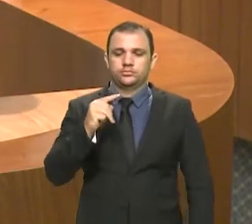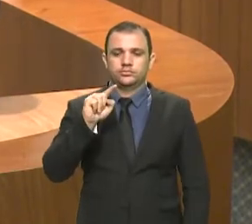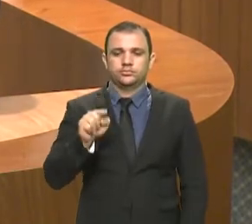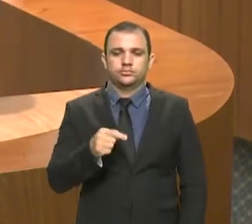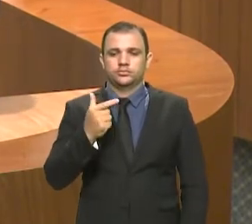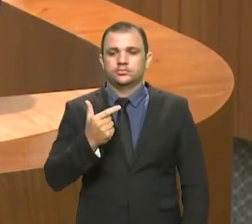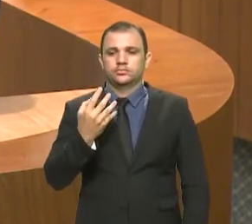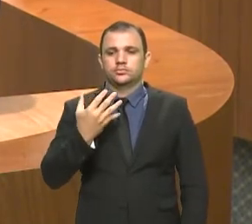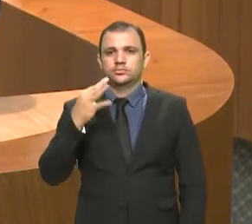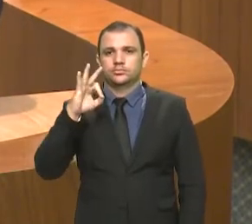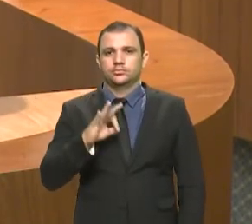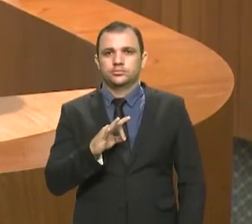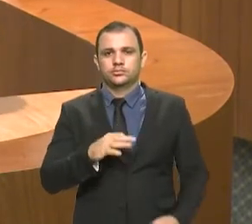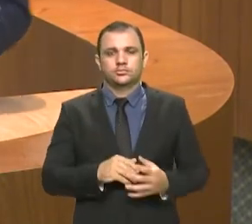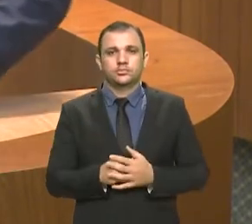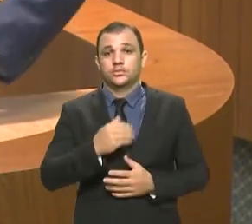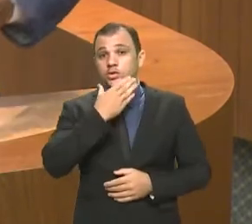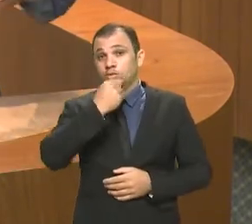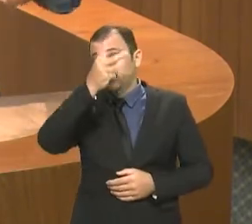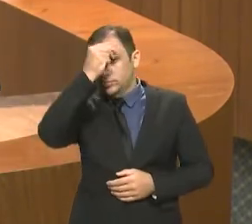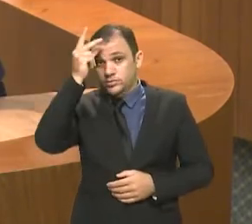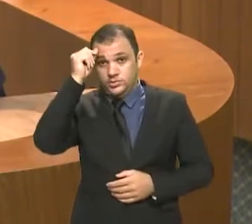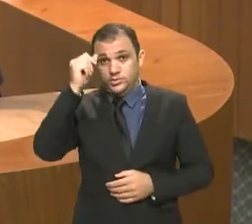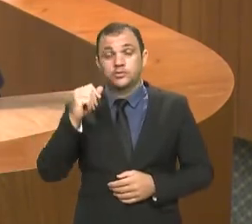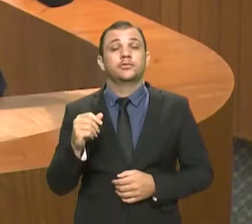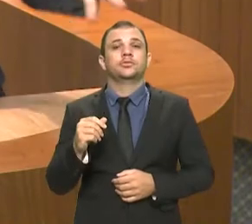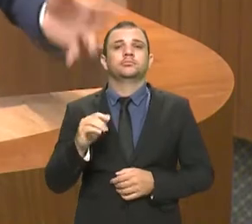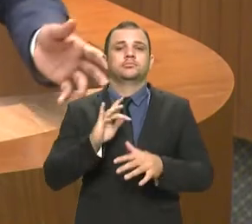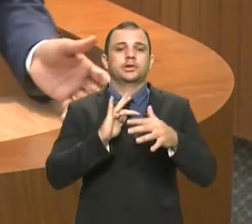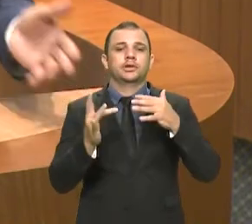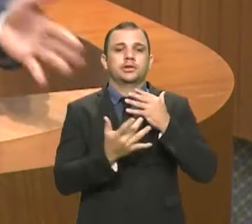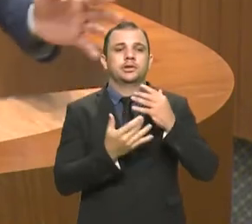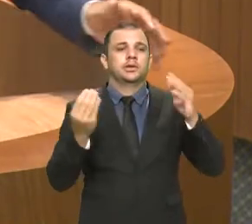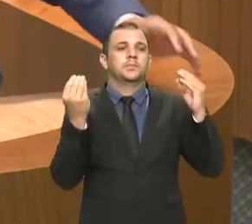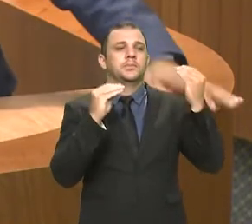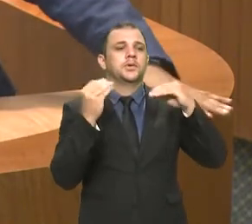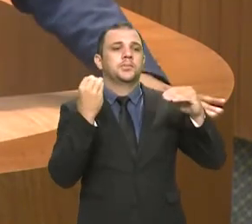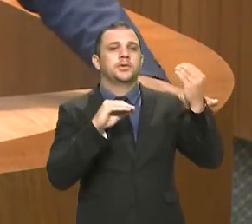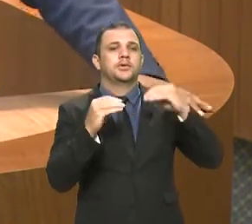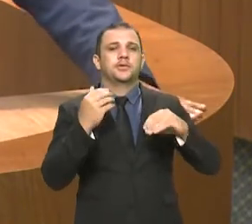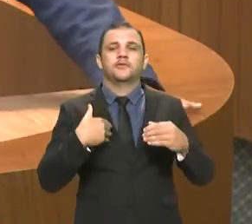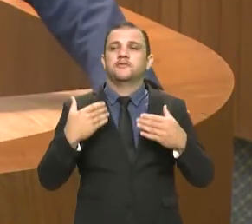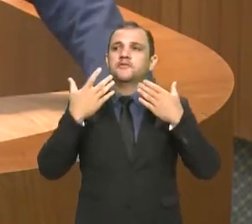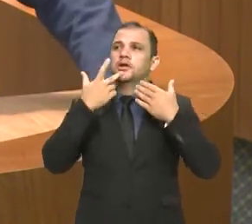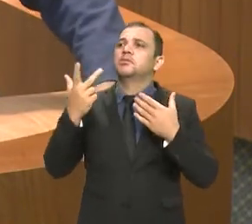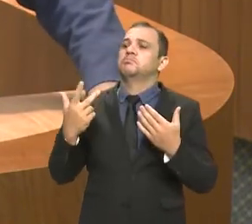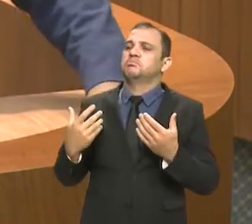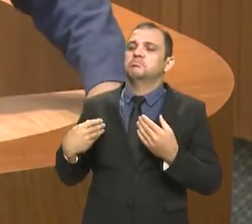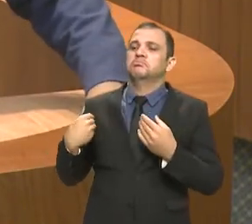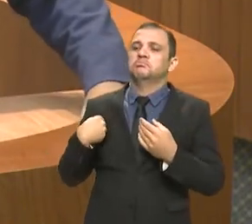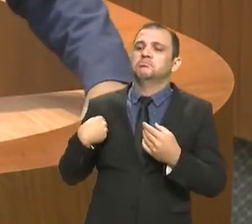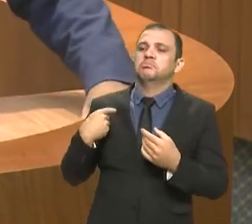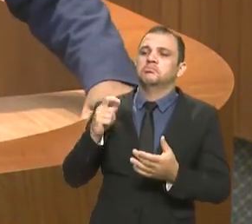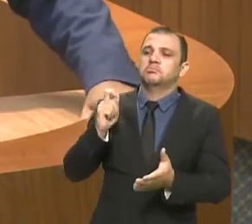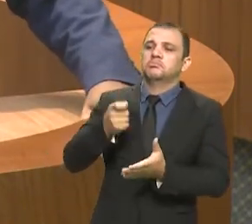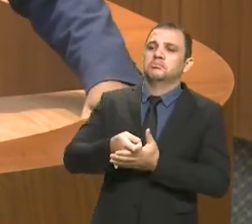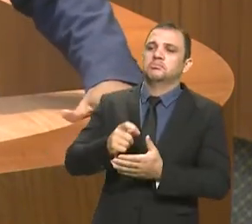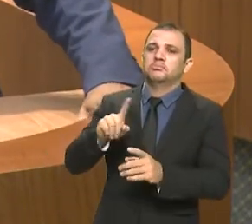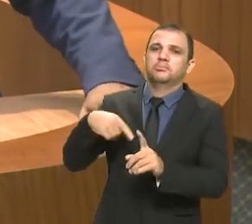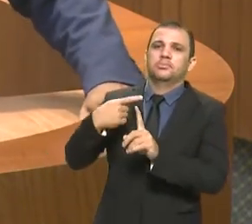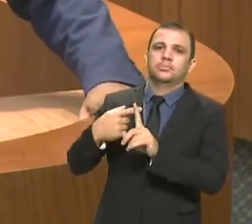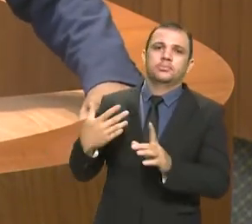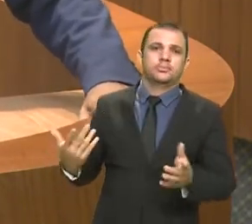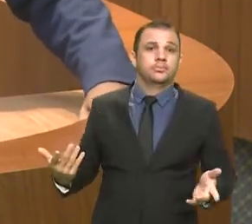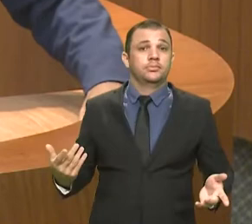prefeito vai para as redes sociais, se vangloriando, como se ele fosse bonzinho, estava concedendo reajuste. O prefeito de Perimirim só está